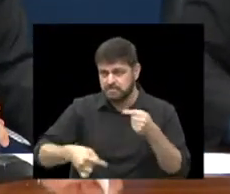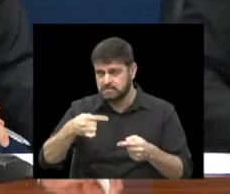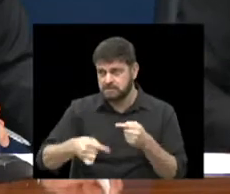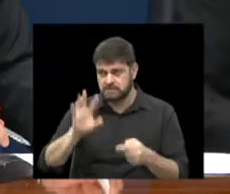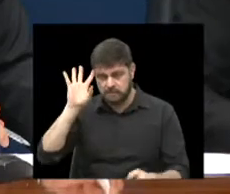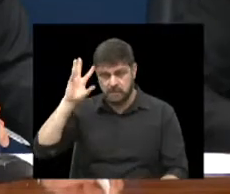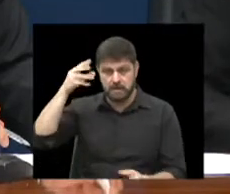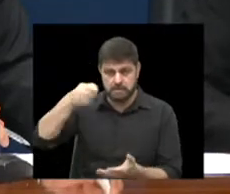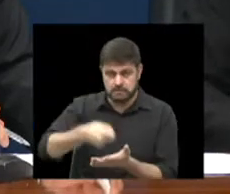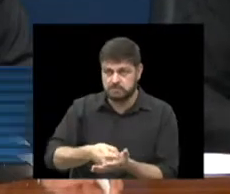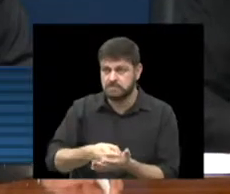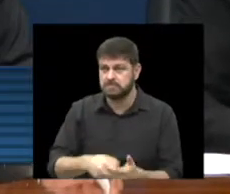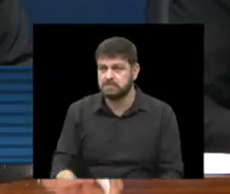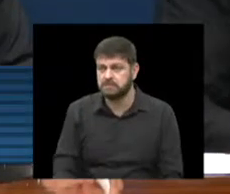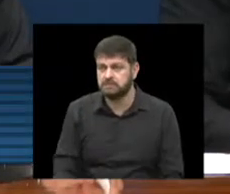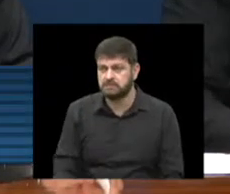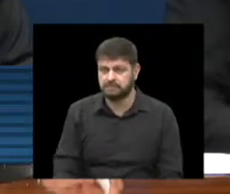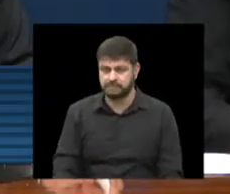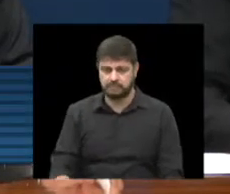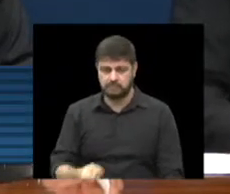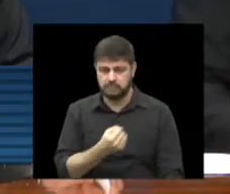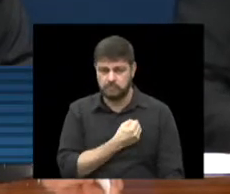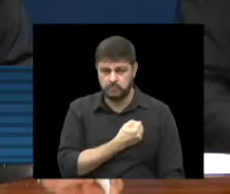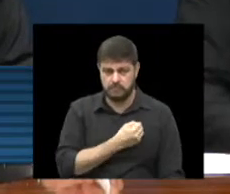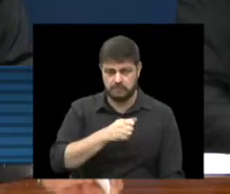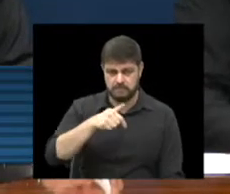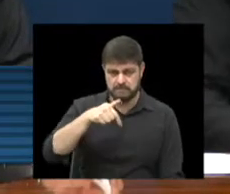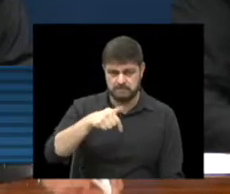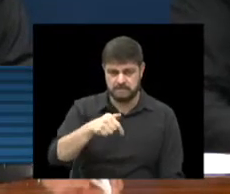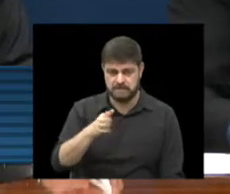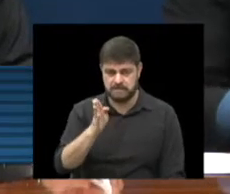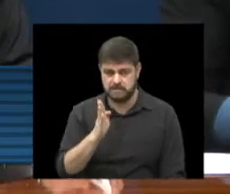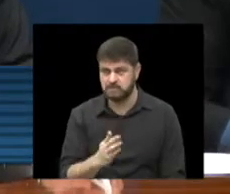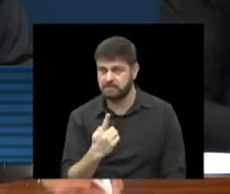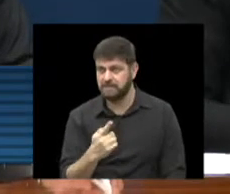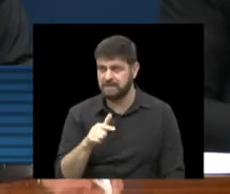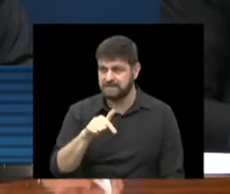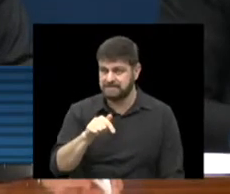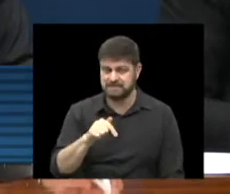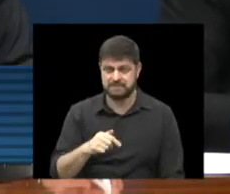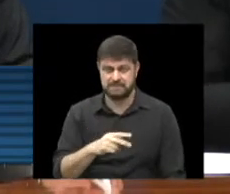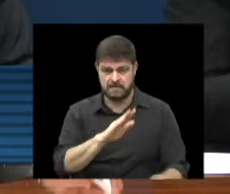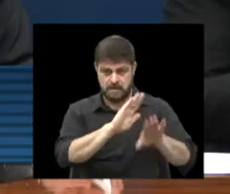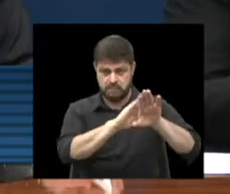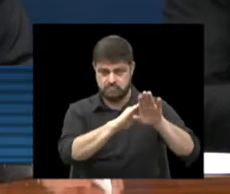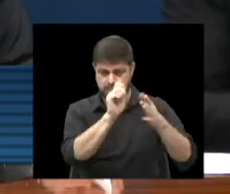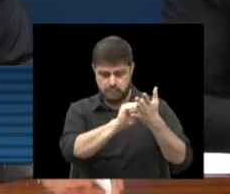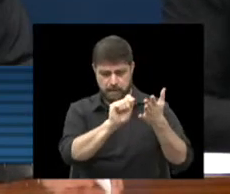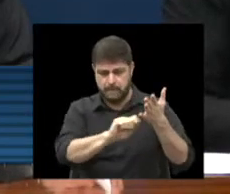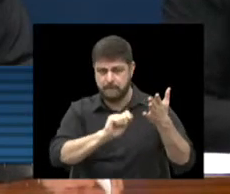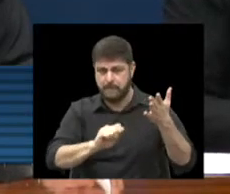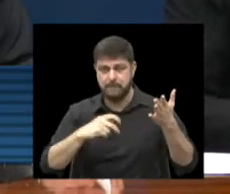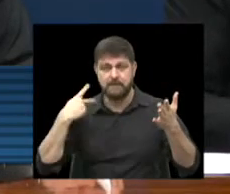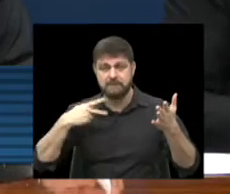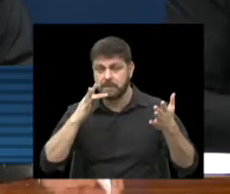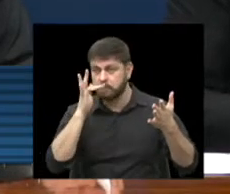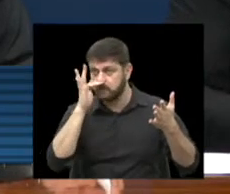resolução 07/2017, processo 223785, de autoria do vereador Antônio Flores, que altera